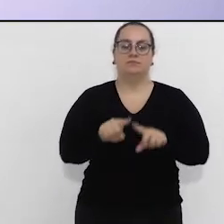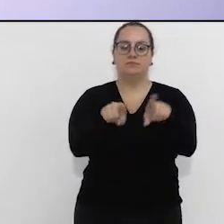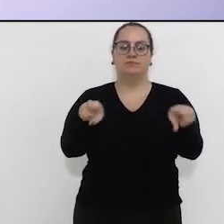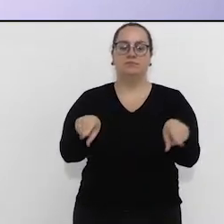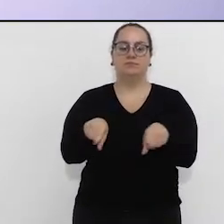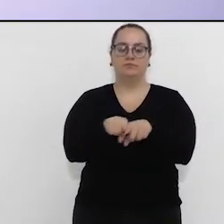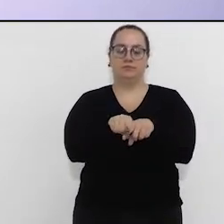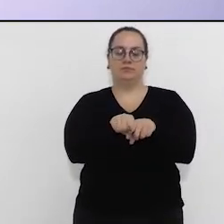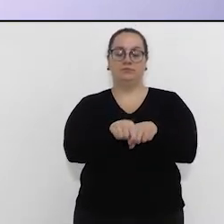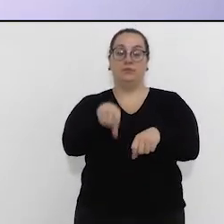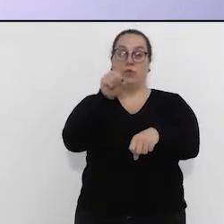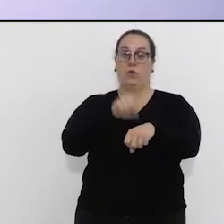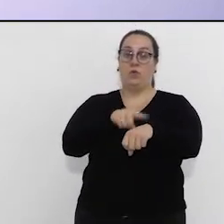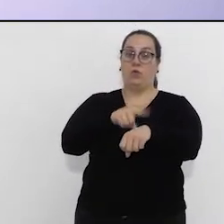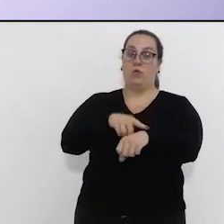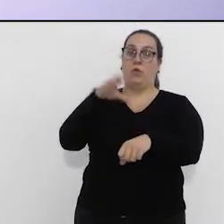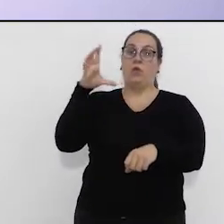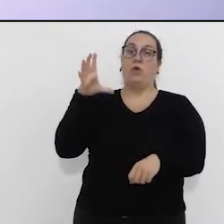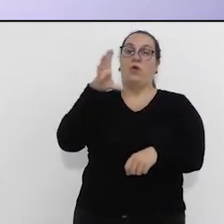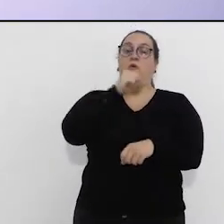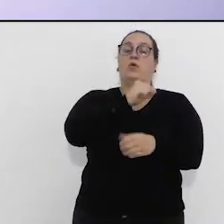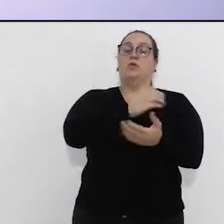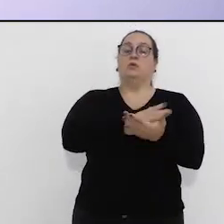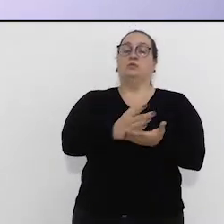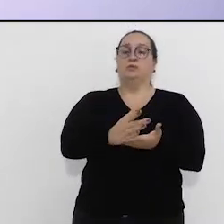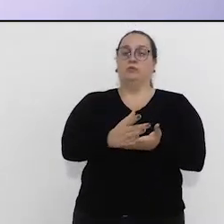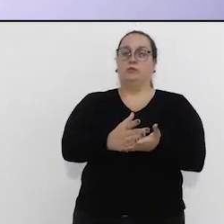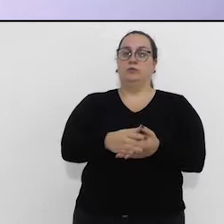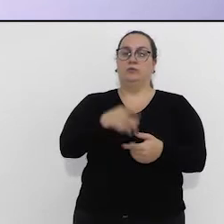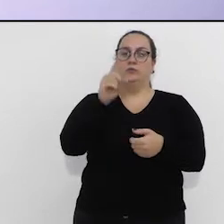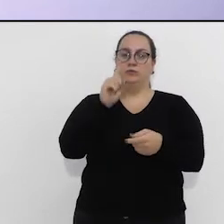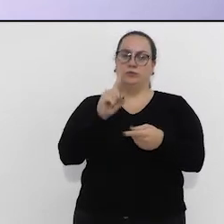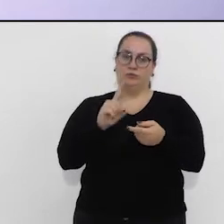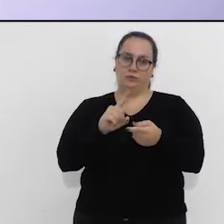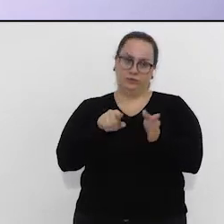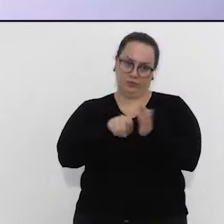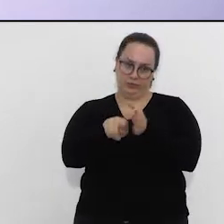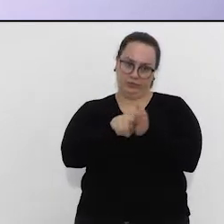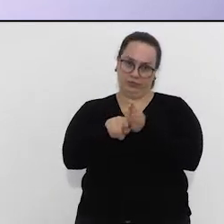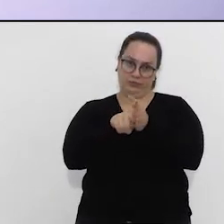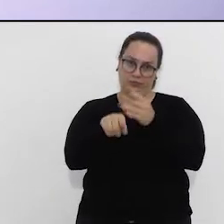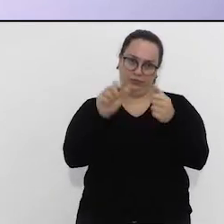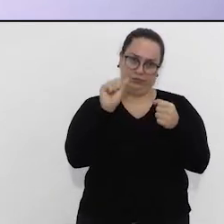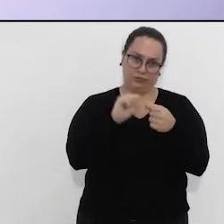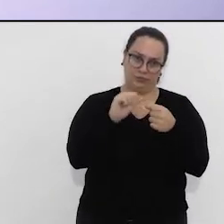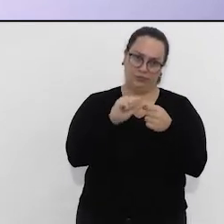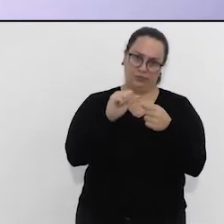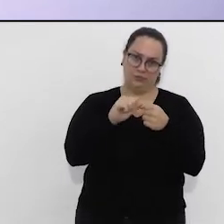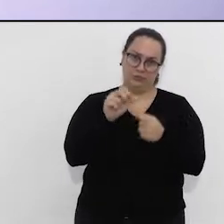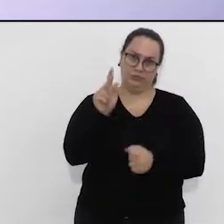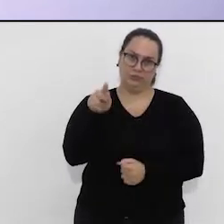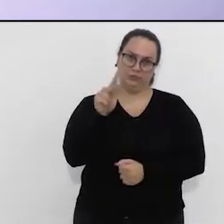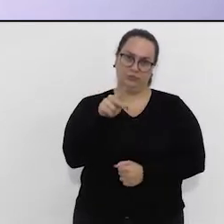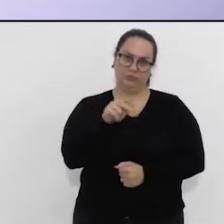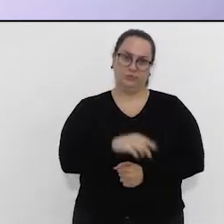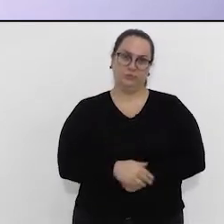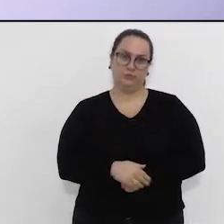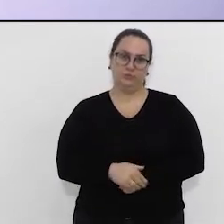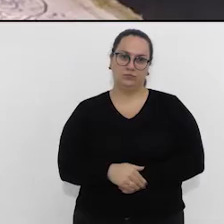vai passar a contar a partir do momento que a pergunta for formulada Professor